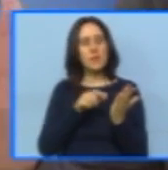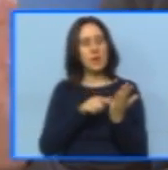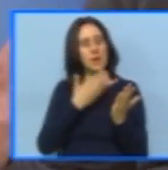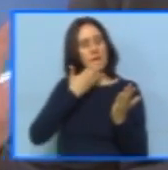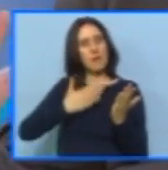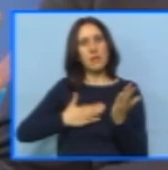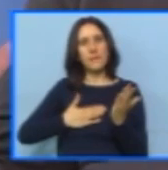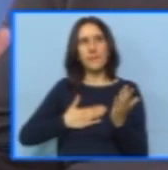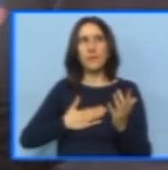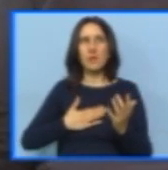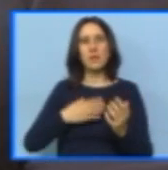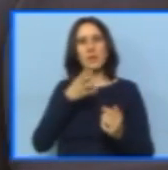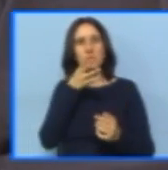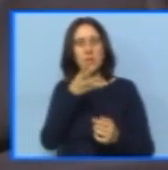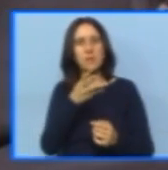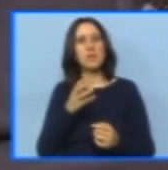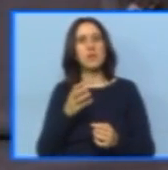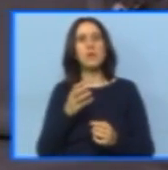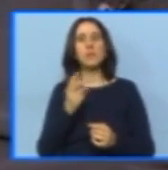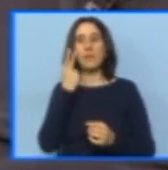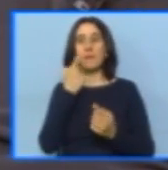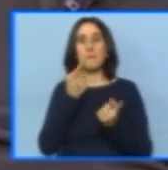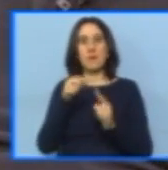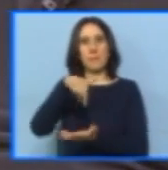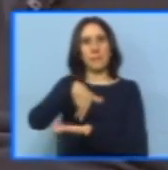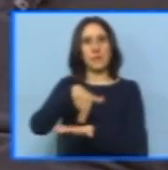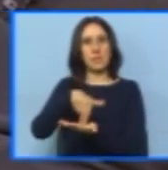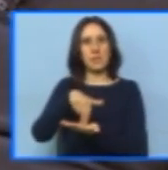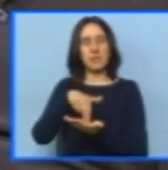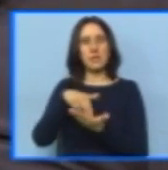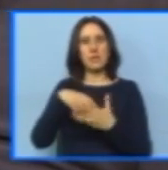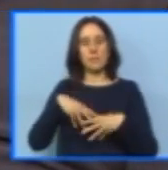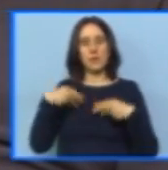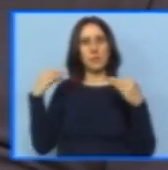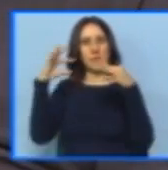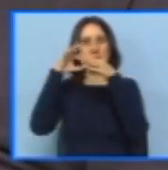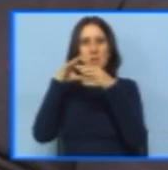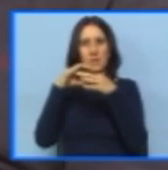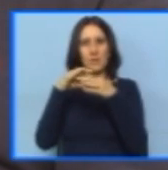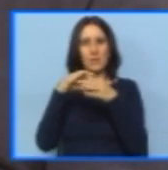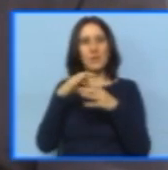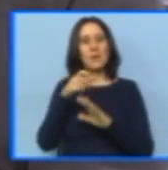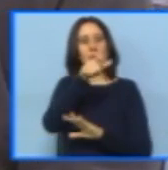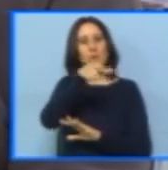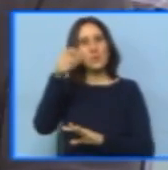digamos assim, da presença do ressuscitado e do Espírito Santo nos